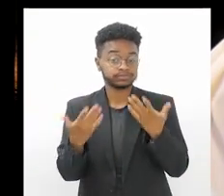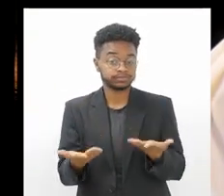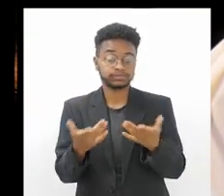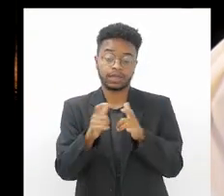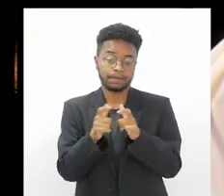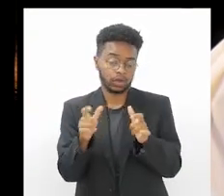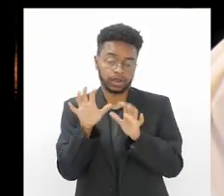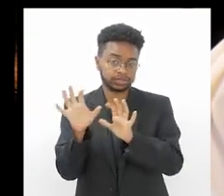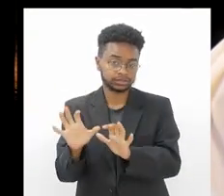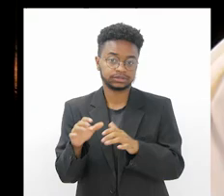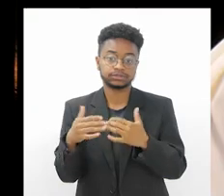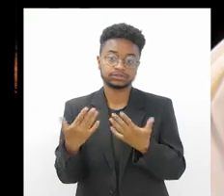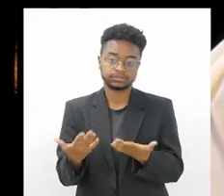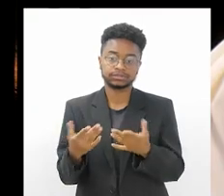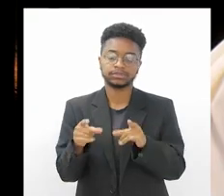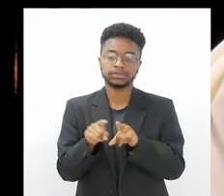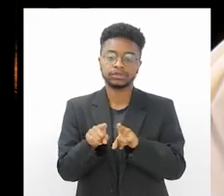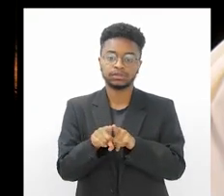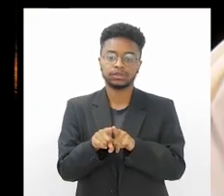isso também, então uma mudança